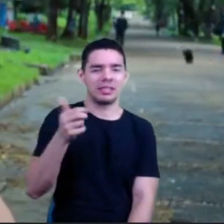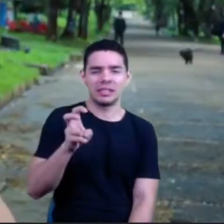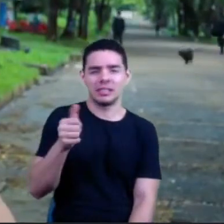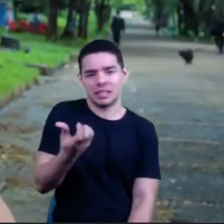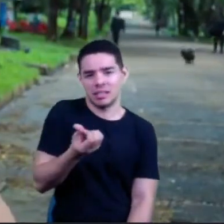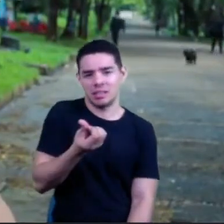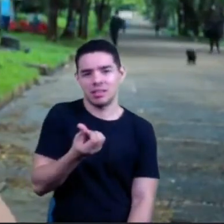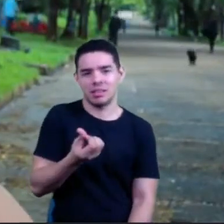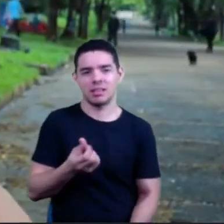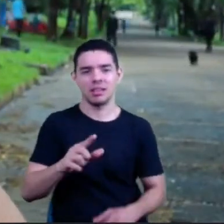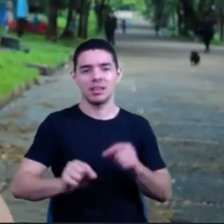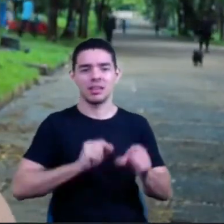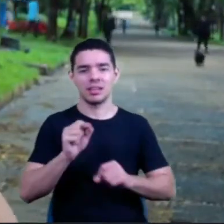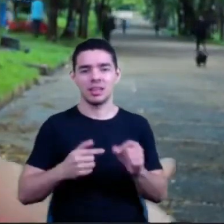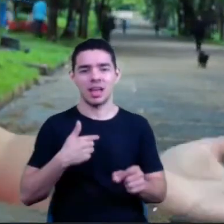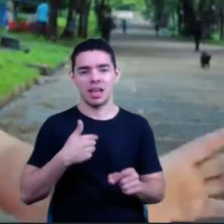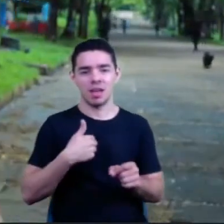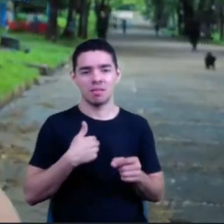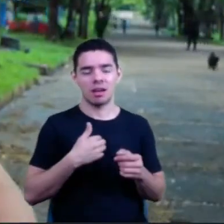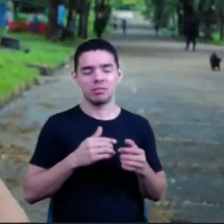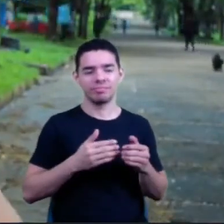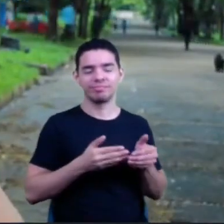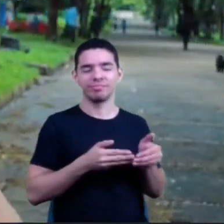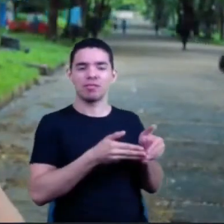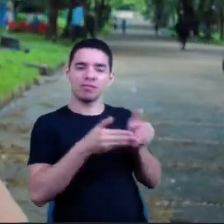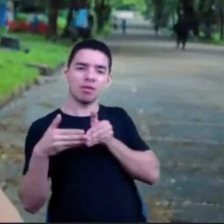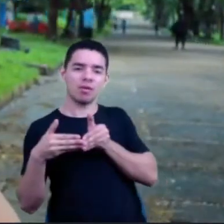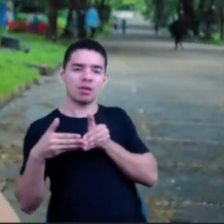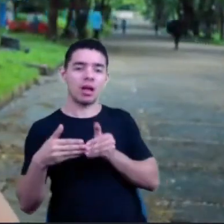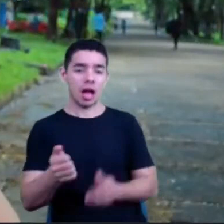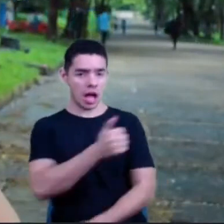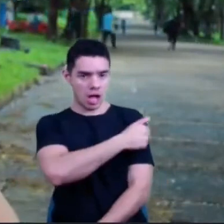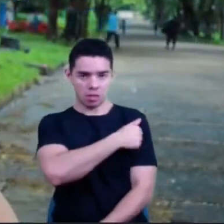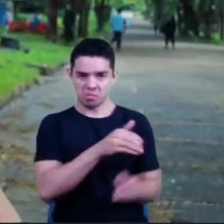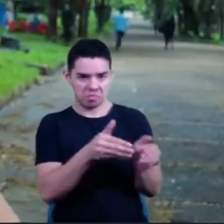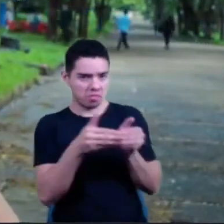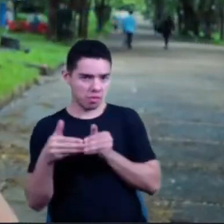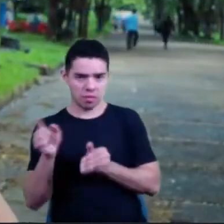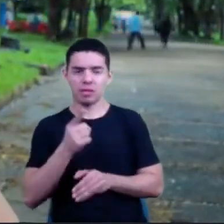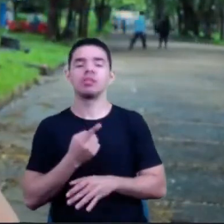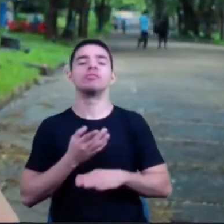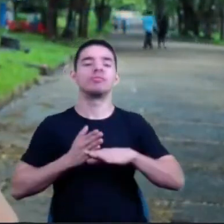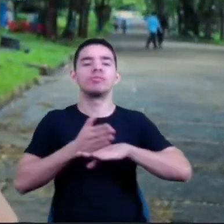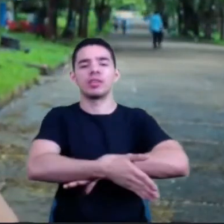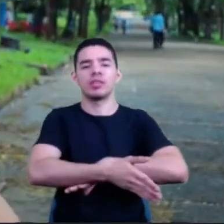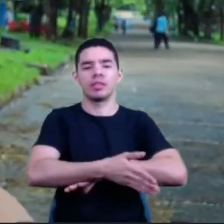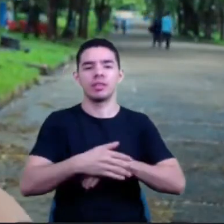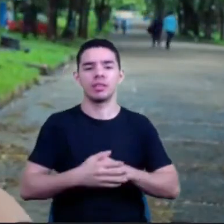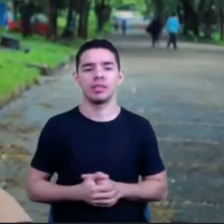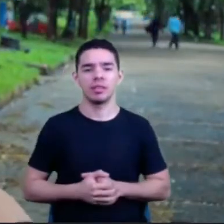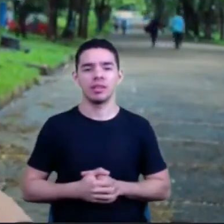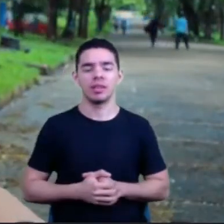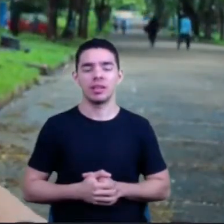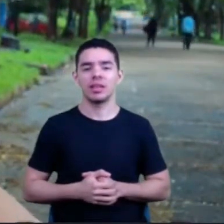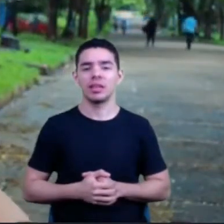né? Que eu ficava de lado. Eles não ficam de lado, eles vão. Ninguém, né?